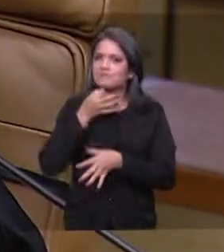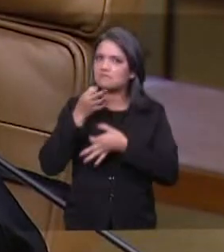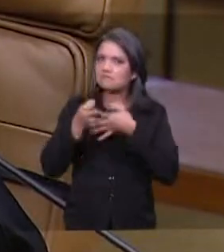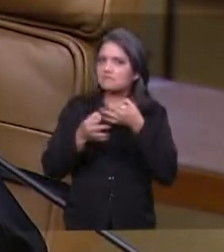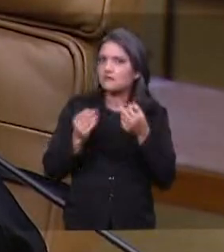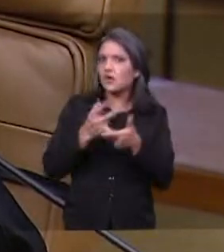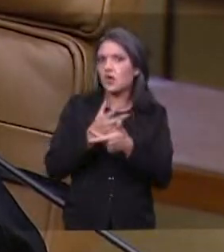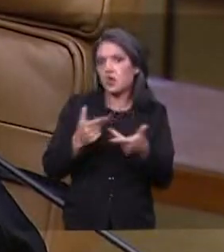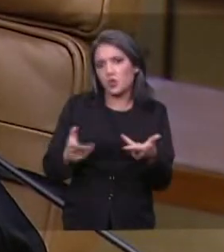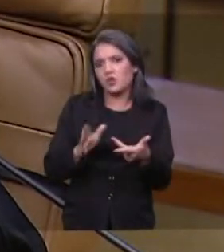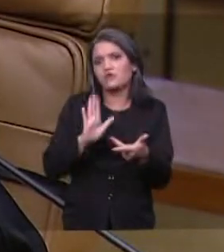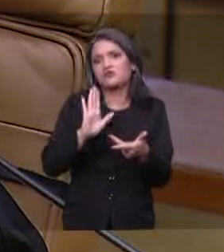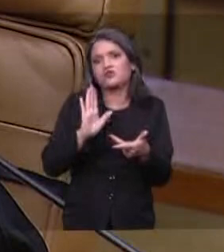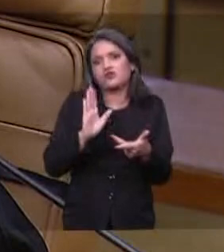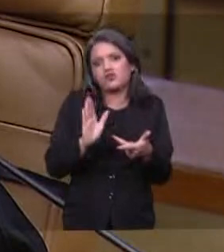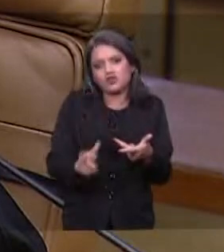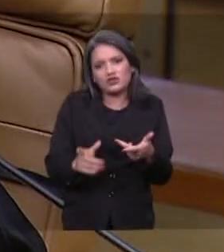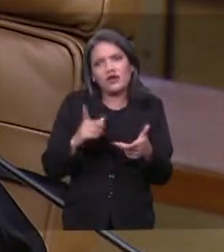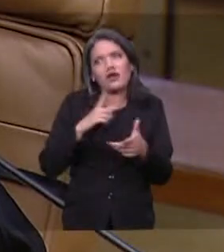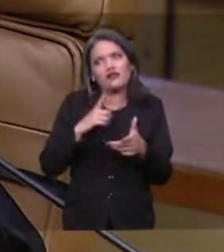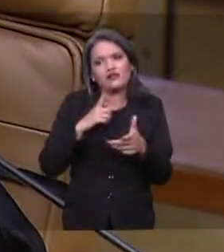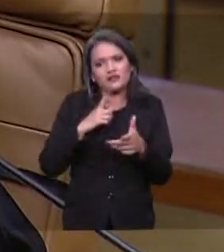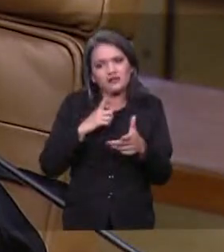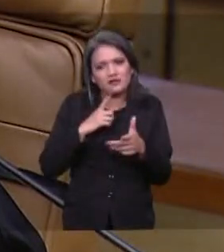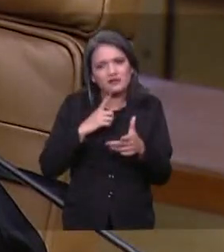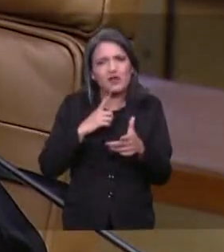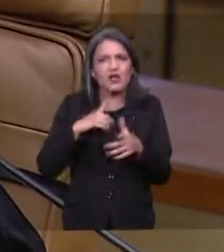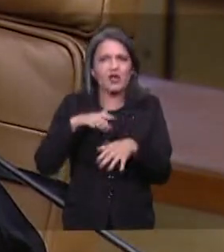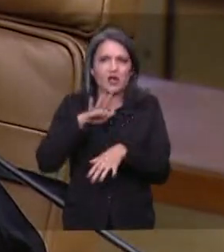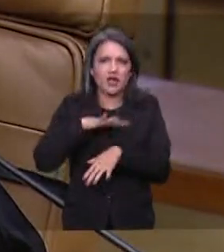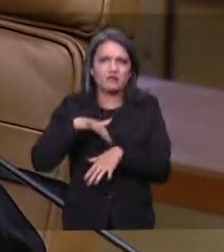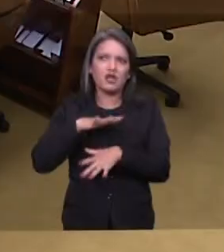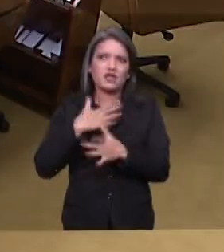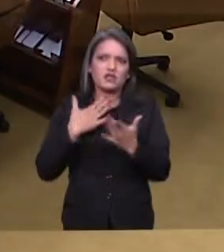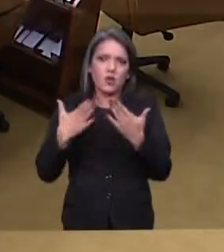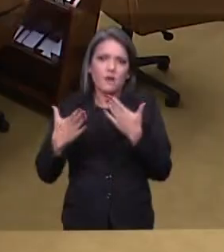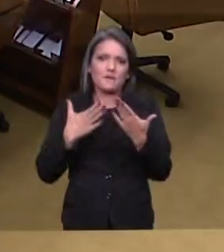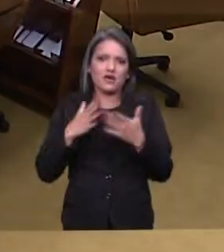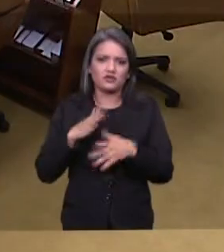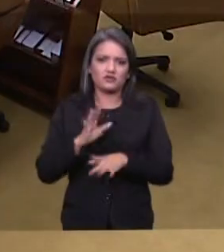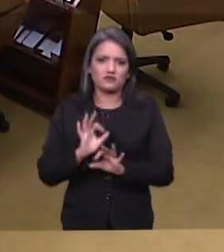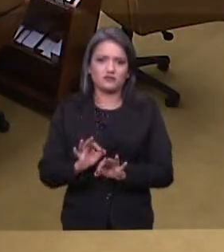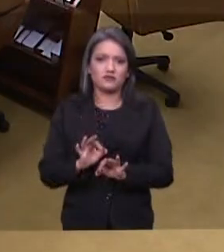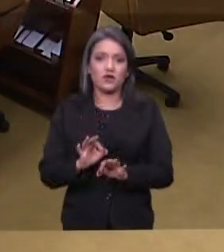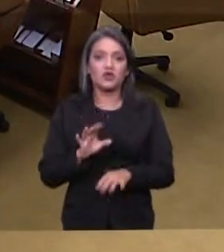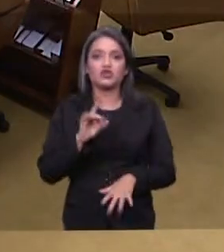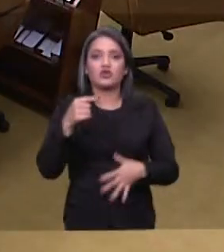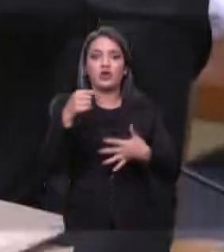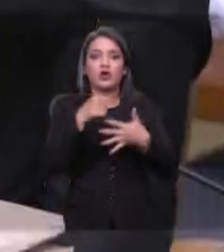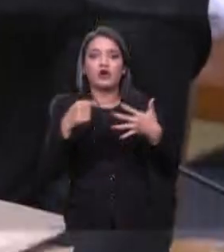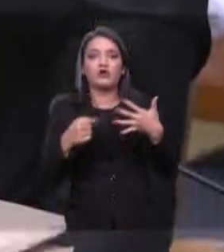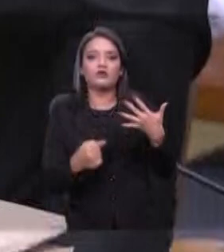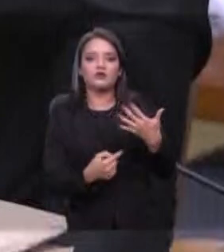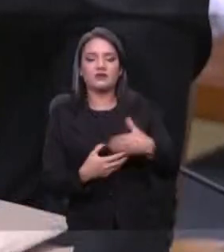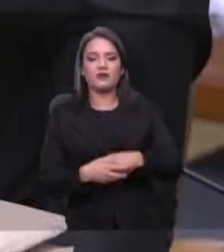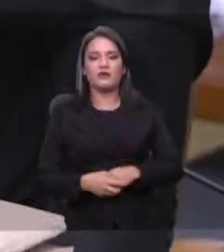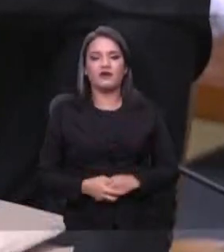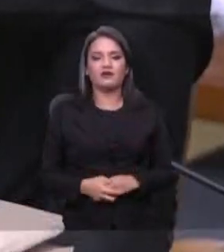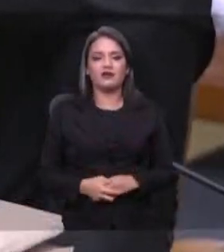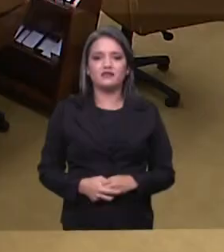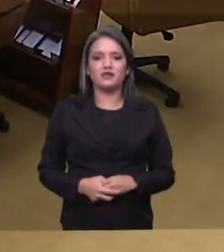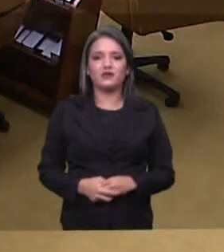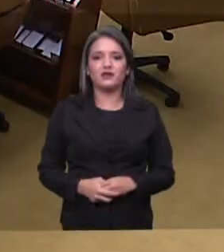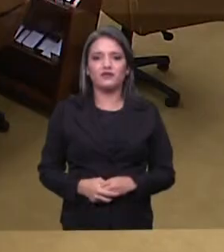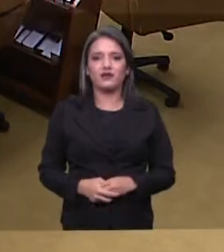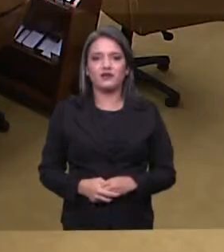fazem parte de uma espécie de um quadro comparativo. É isso? Sim, mas só os tópicos, né? Sim, não exato. Há voto, mas